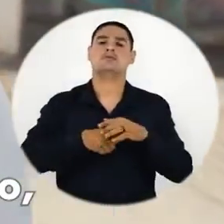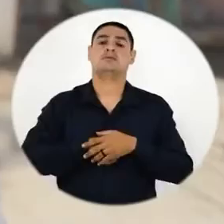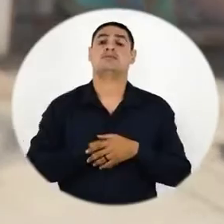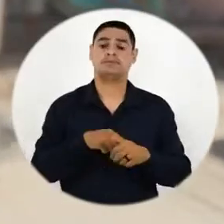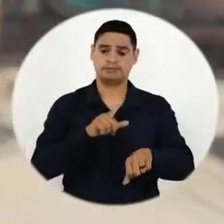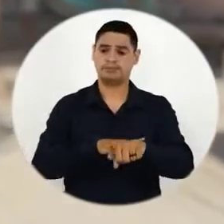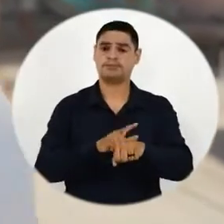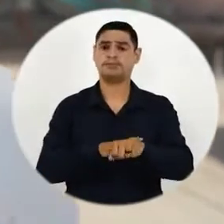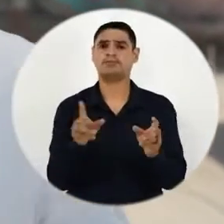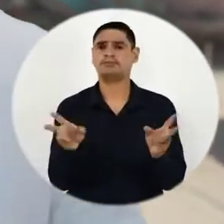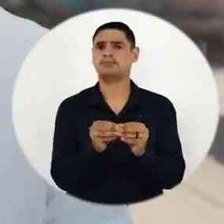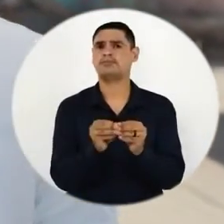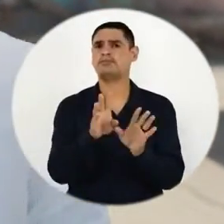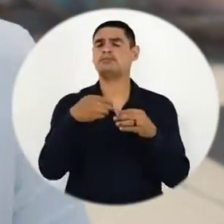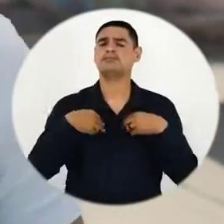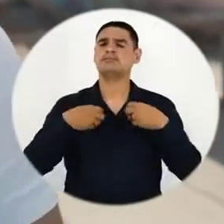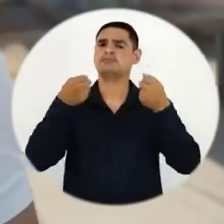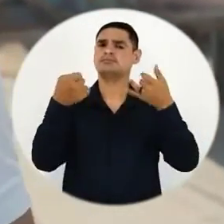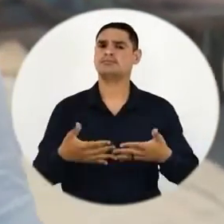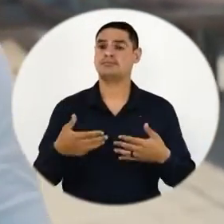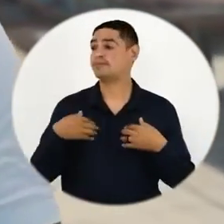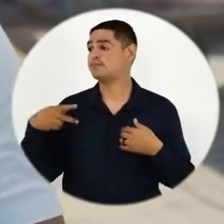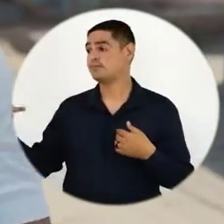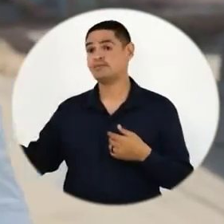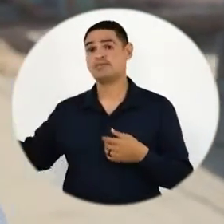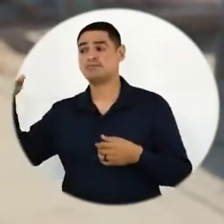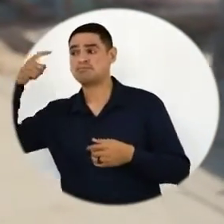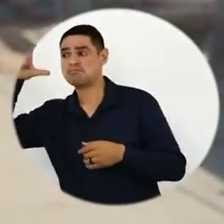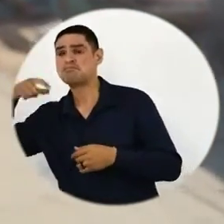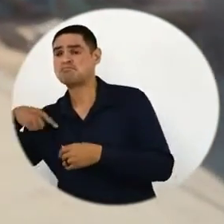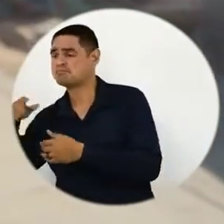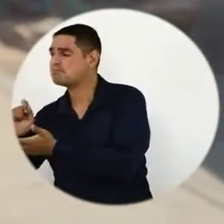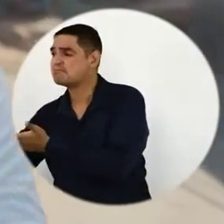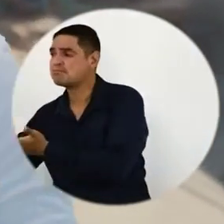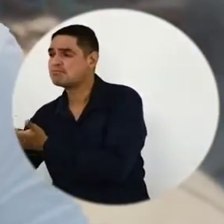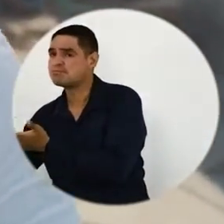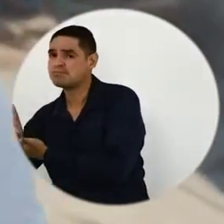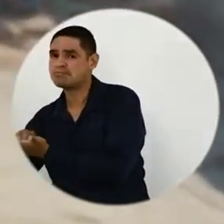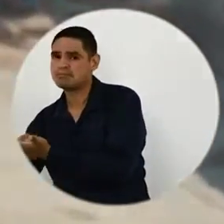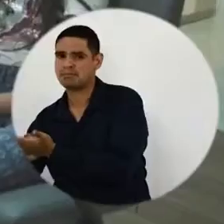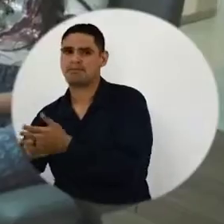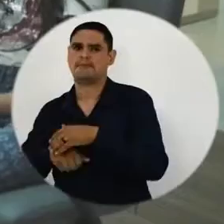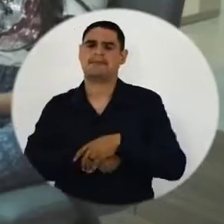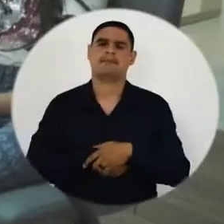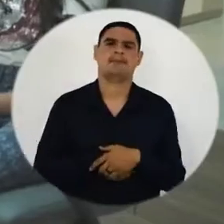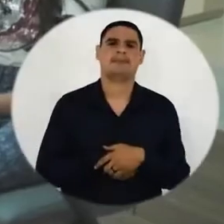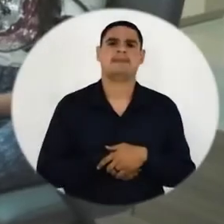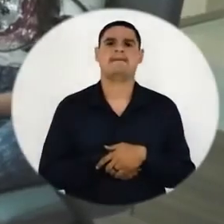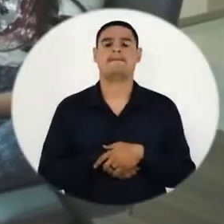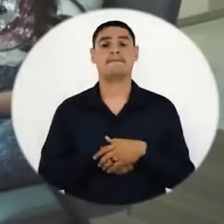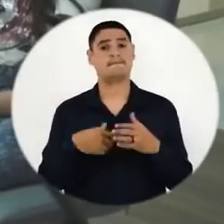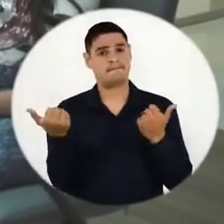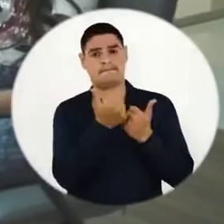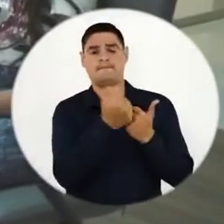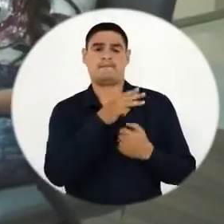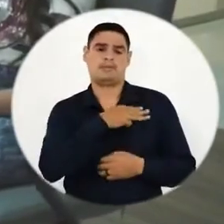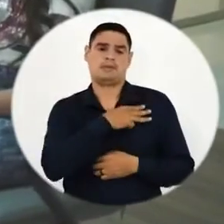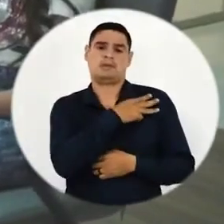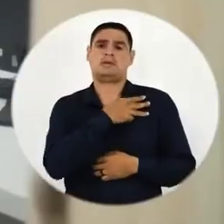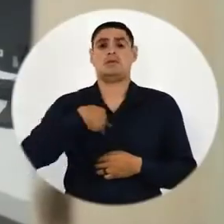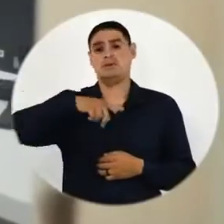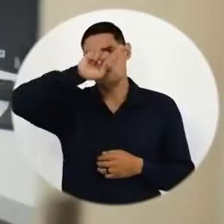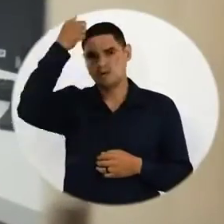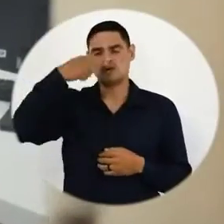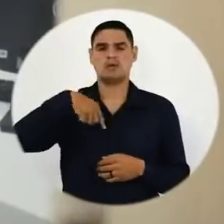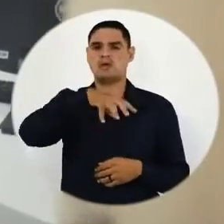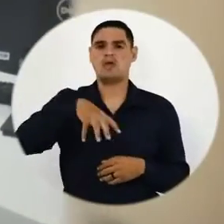aqui é curto, eu vou mostrar um pouco do que vamos fazer. Candidatos Ferreira Gomes, lápis e papel na mão. Como vice do Wagner, vamos criar a